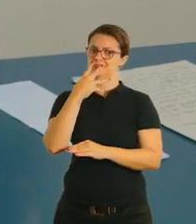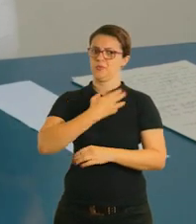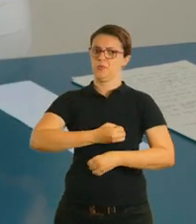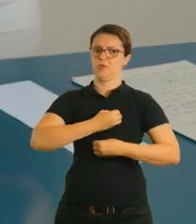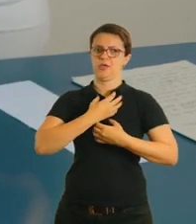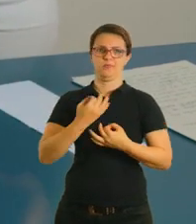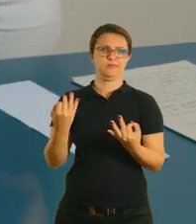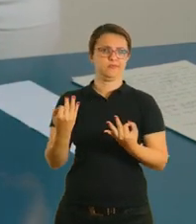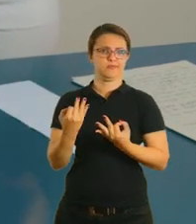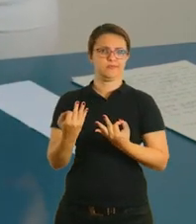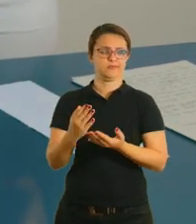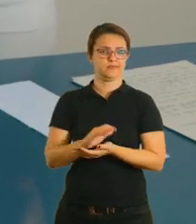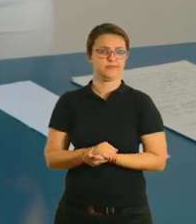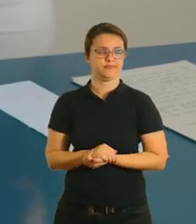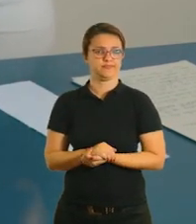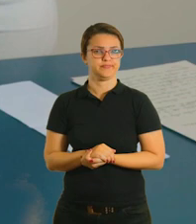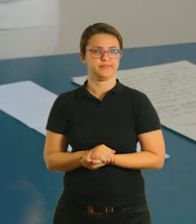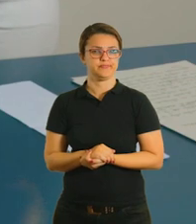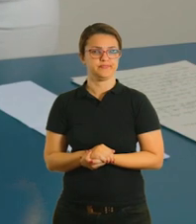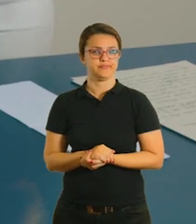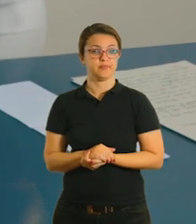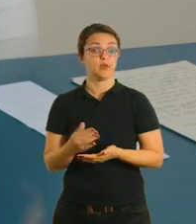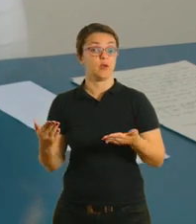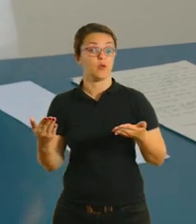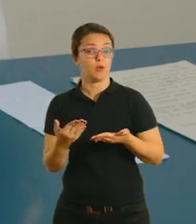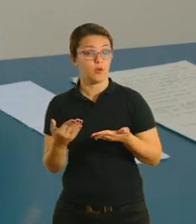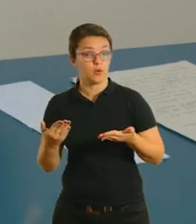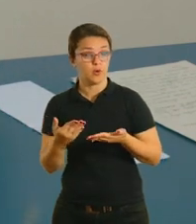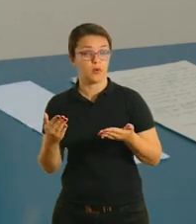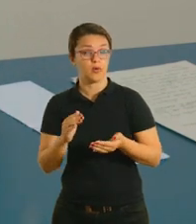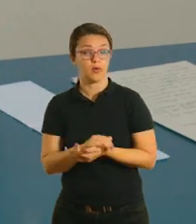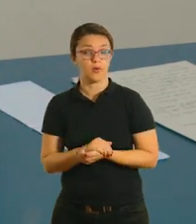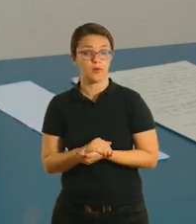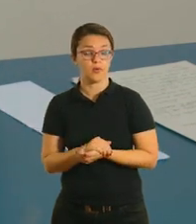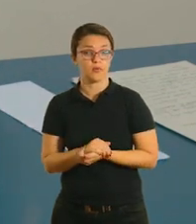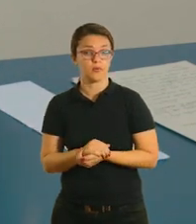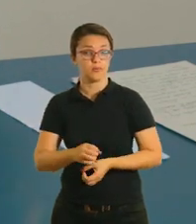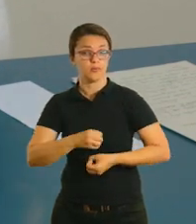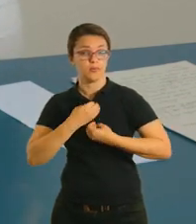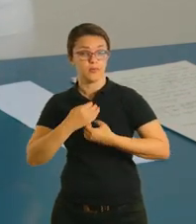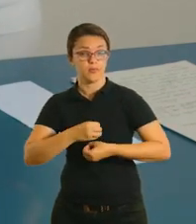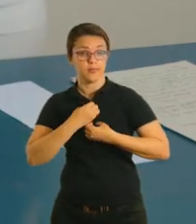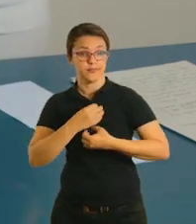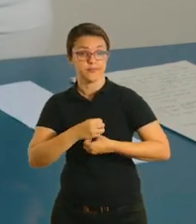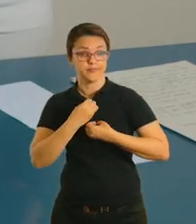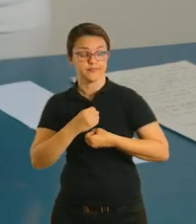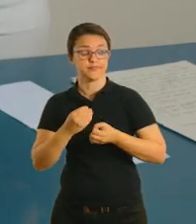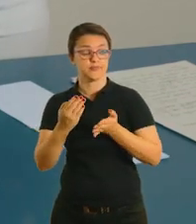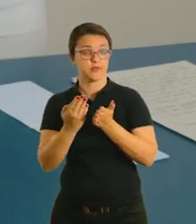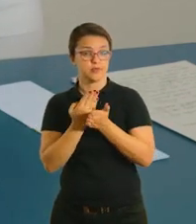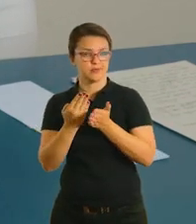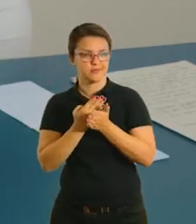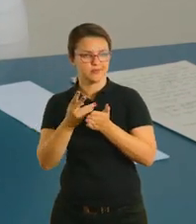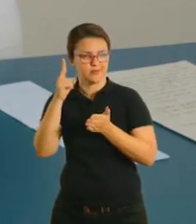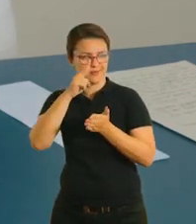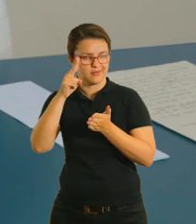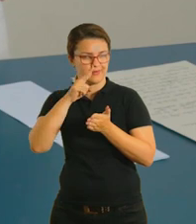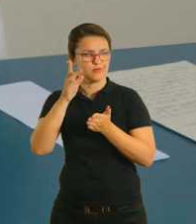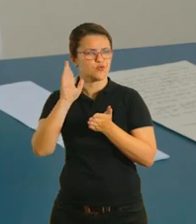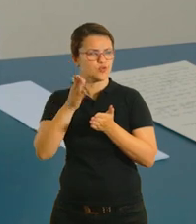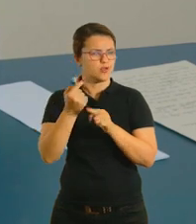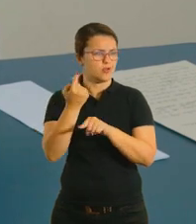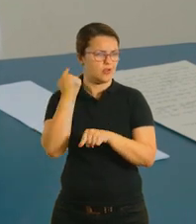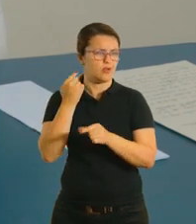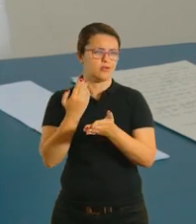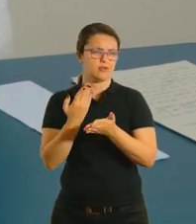poema, né, crianças? Então, o que nós vamos fazer agora? Nós vamos confeccionar um livrinho do poema As Borboletas. Nós já fizemos um livrinho